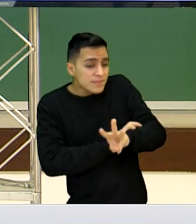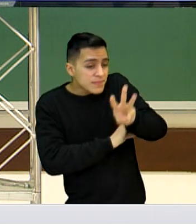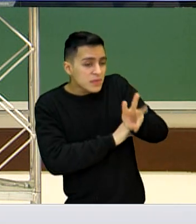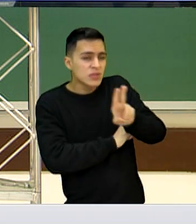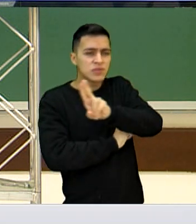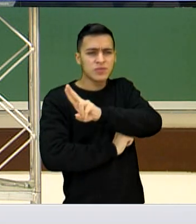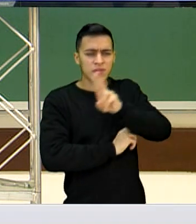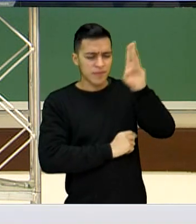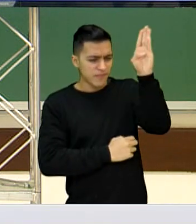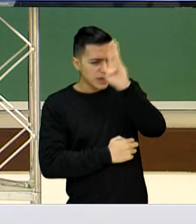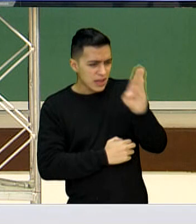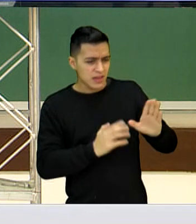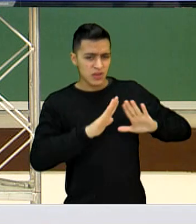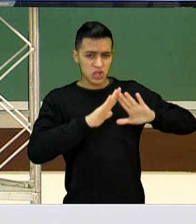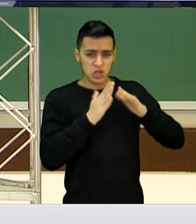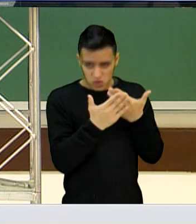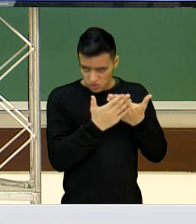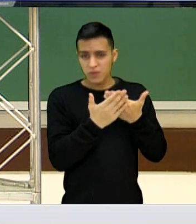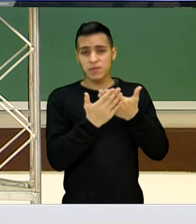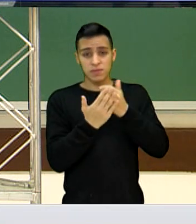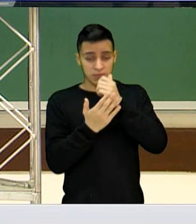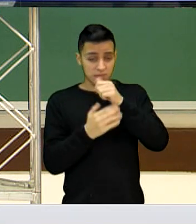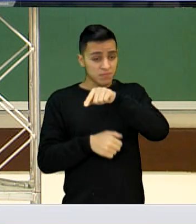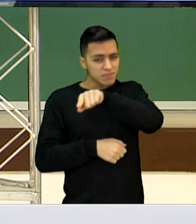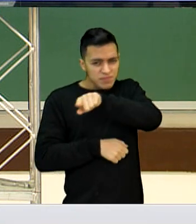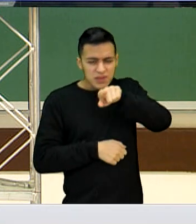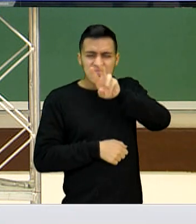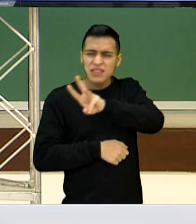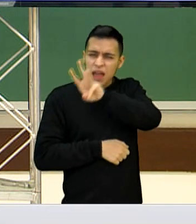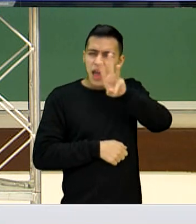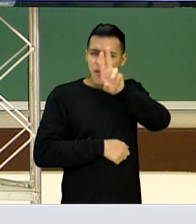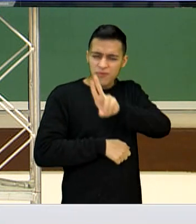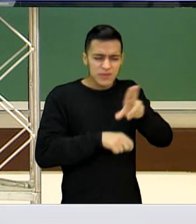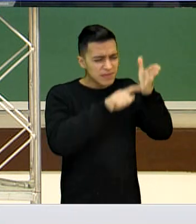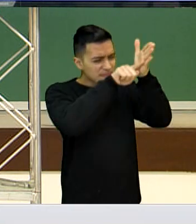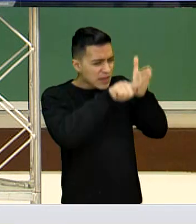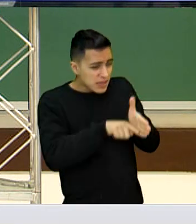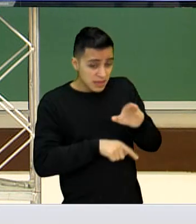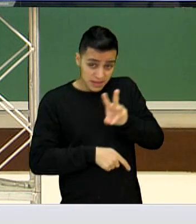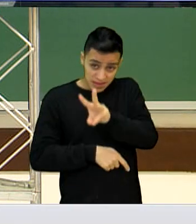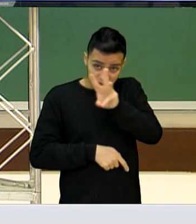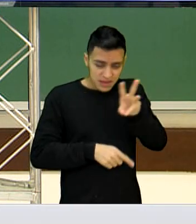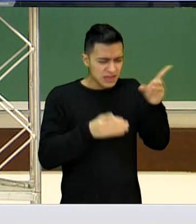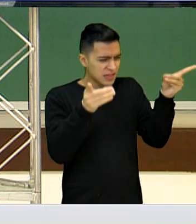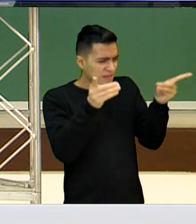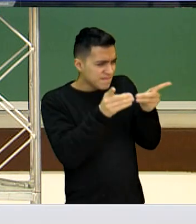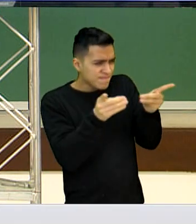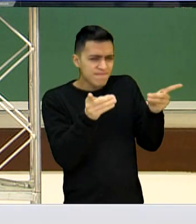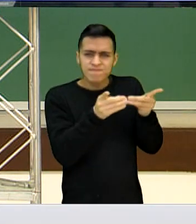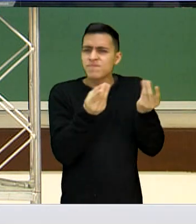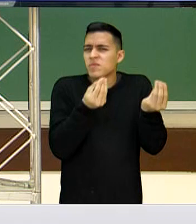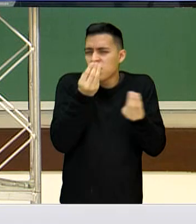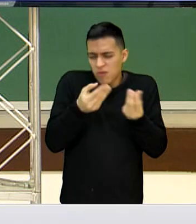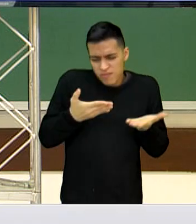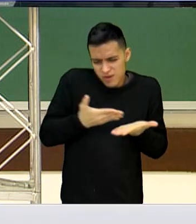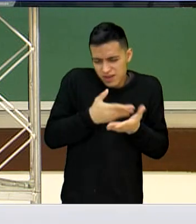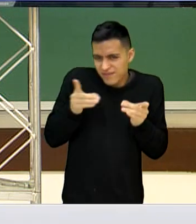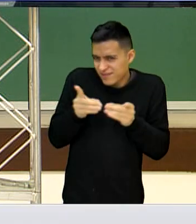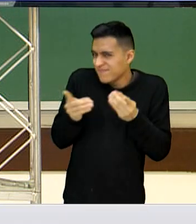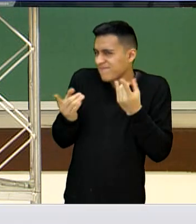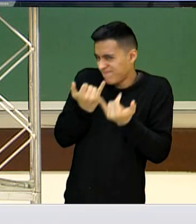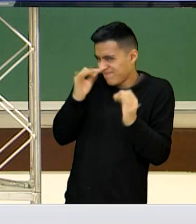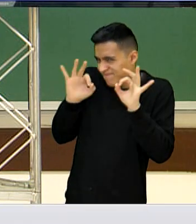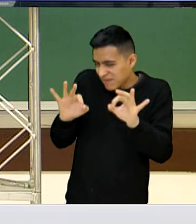chama Brasil Escola, um site que às vezes vocês usam para fazer pesquisa. É um site didático, né? Como livro didático